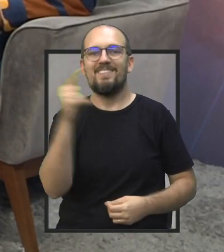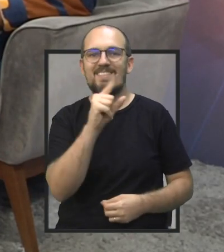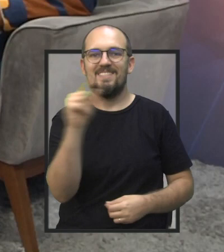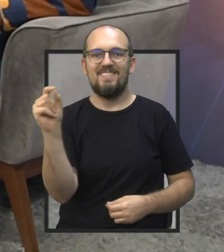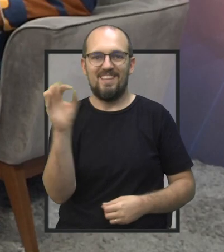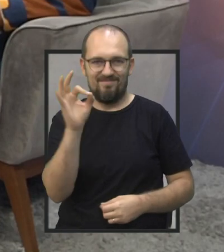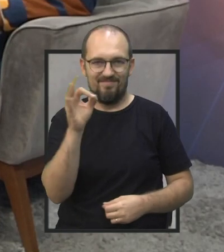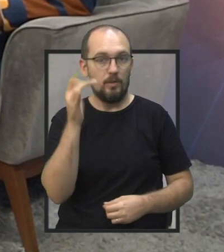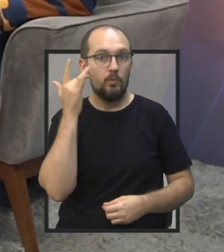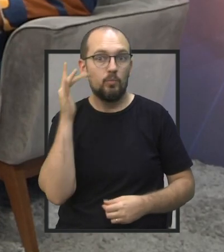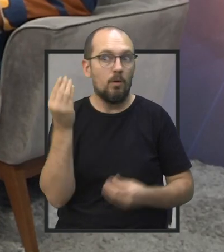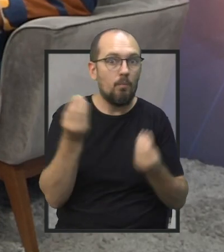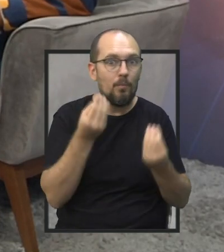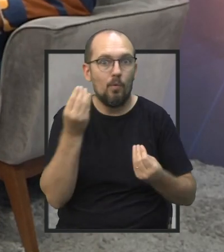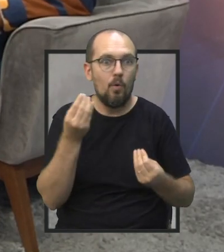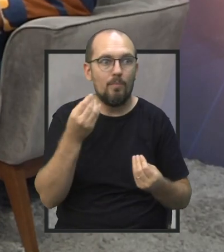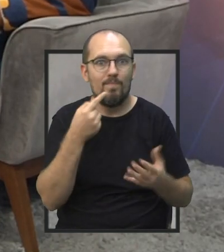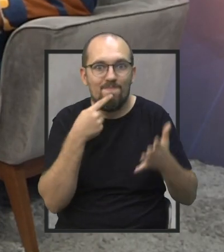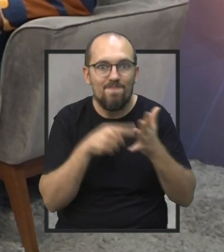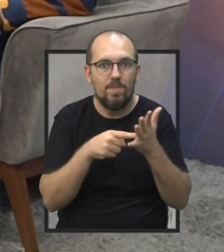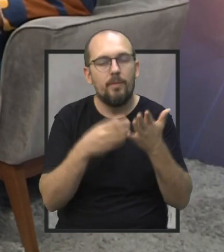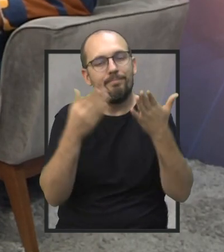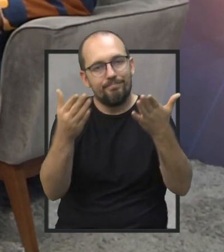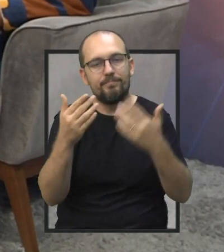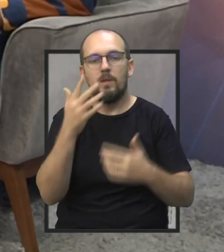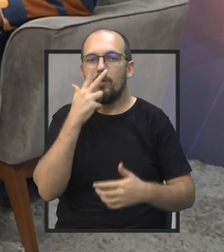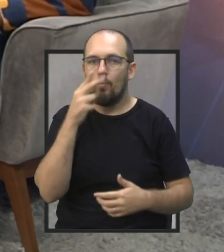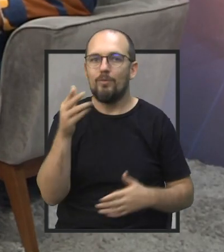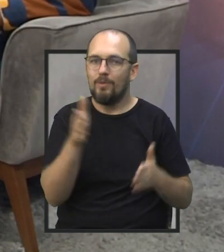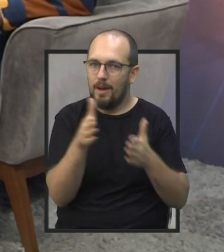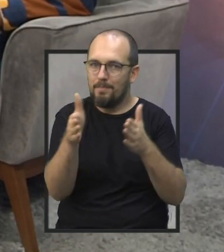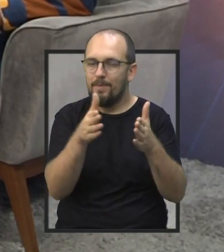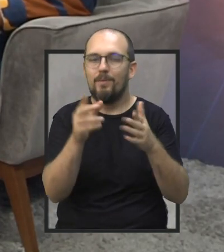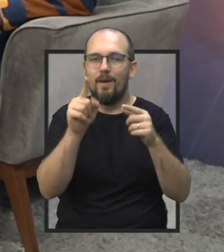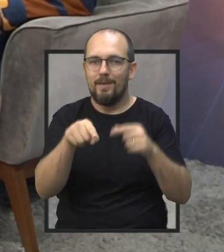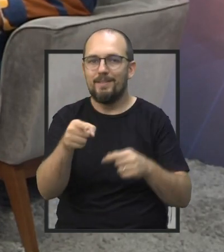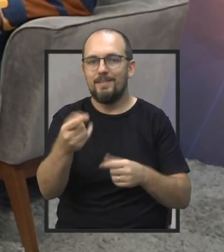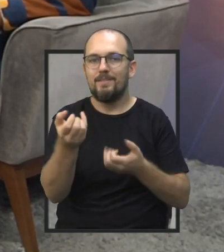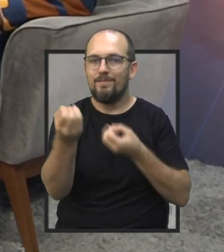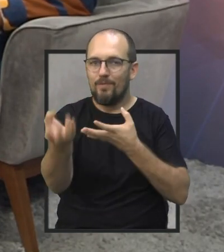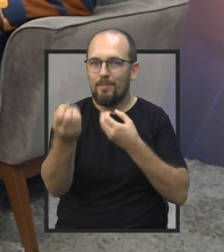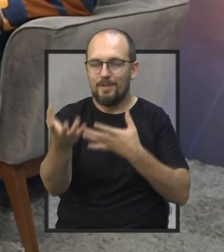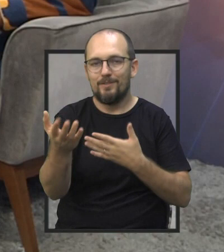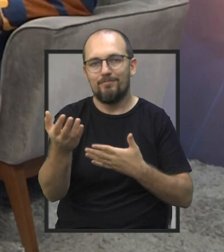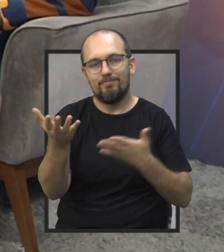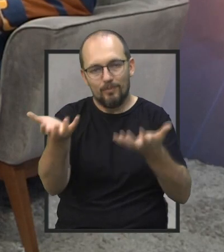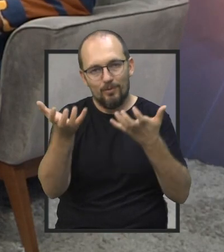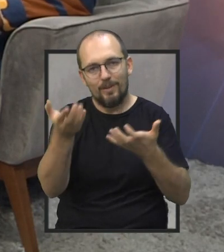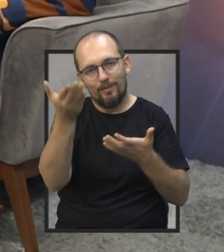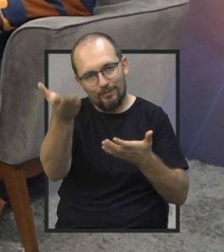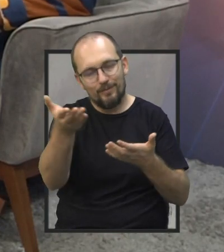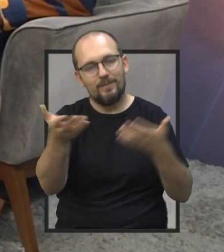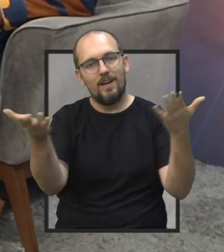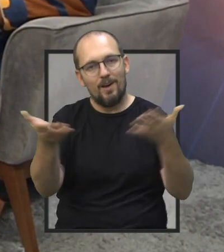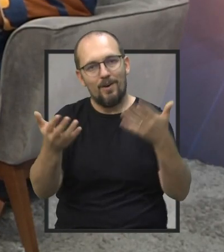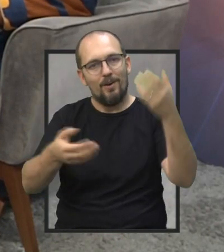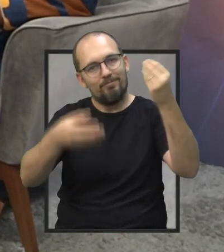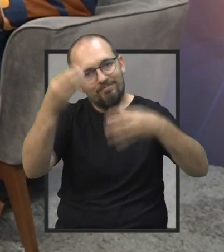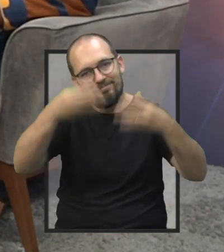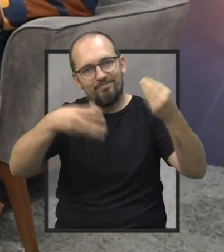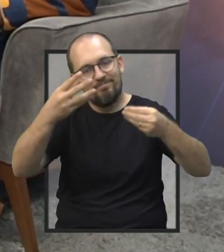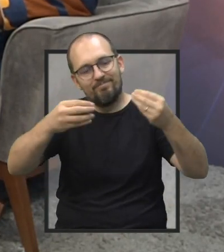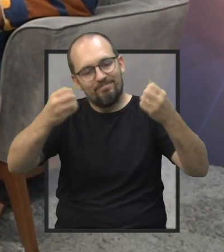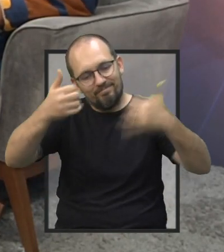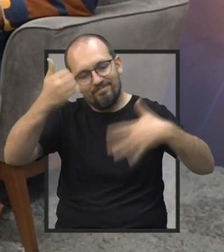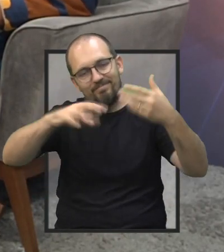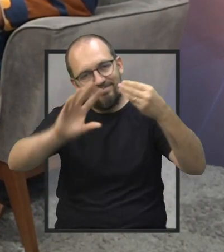100, nem sabe como denunciar. Então, eu acho que é por aí, né? Que o caminho é esse, a informação. Queria que a senhora fizesse as